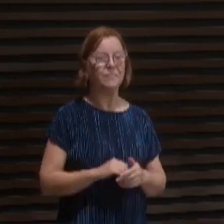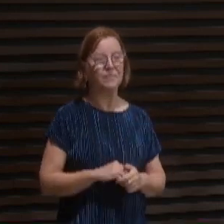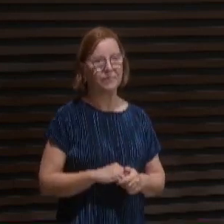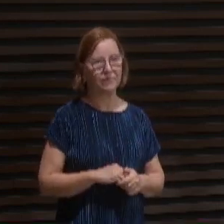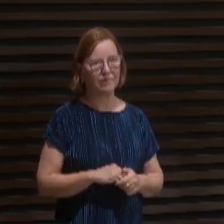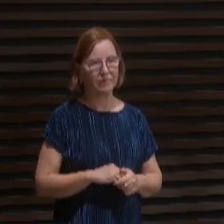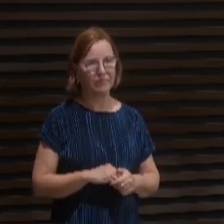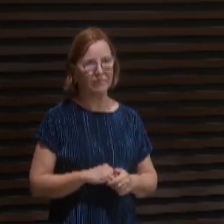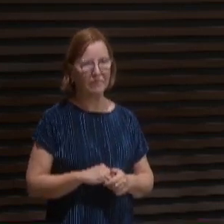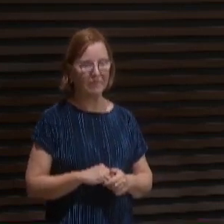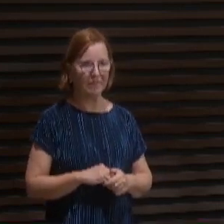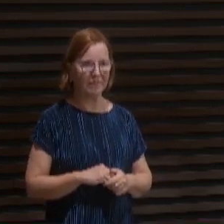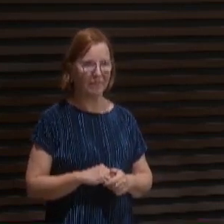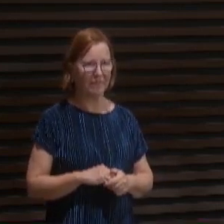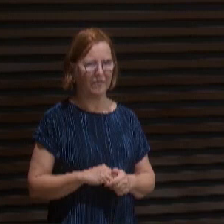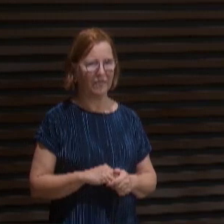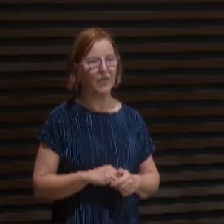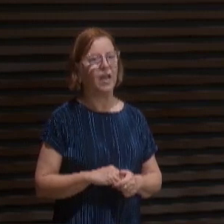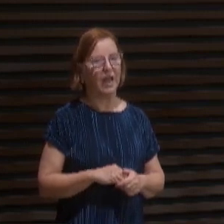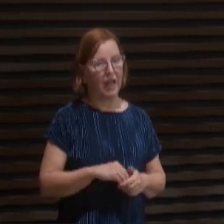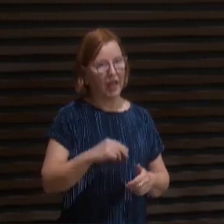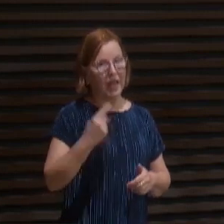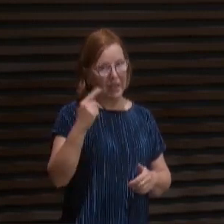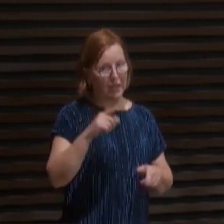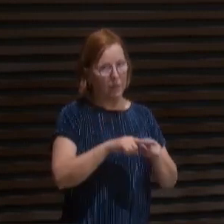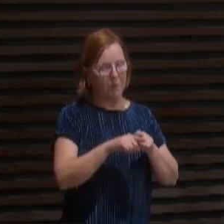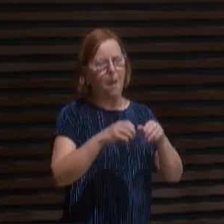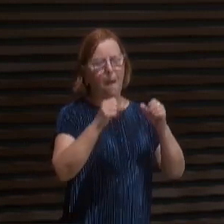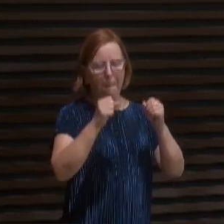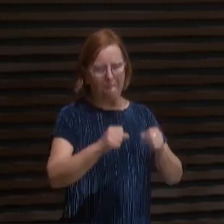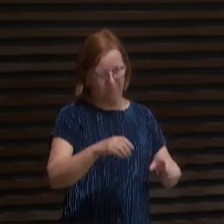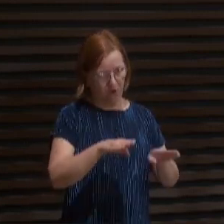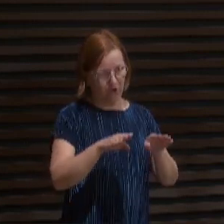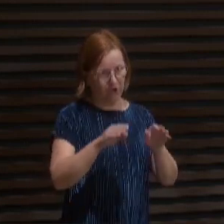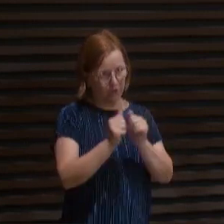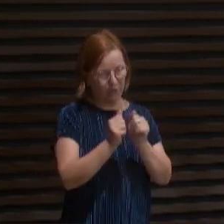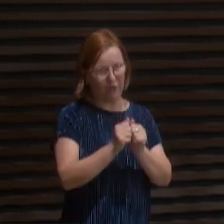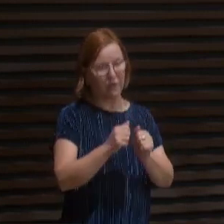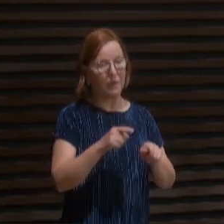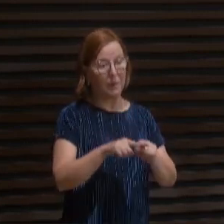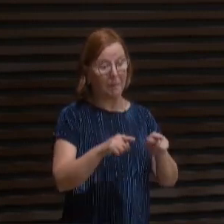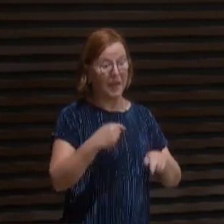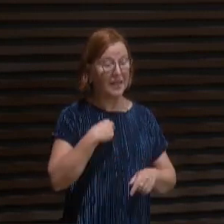Pode deixar que eu deixo o teu irmão ir com você, mas olha, é você que eu escolhi.